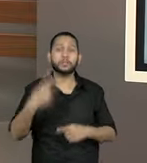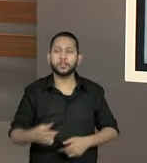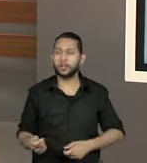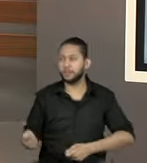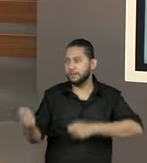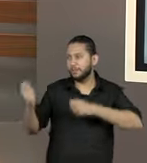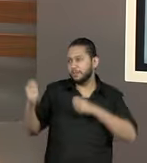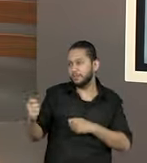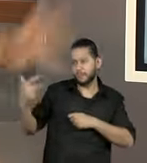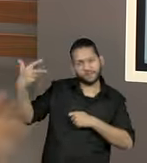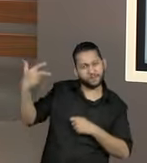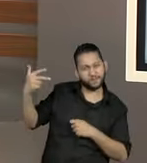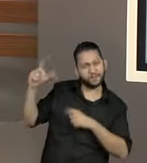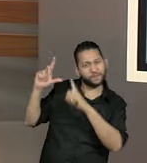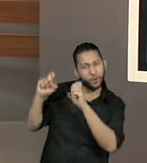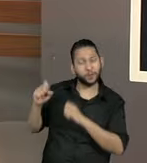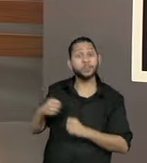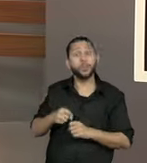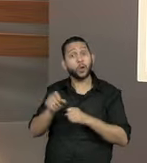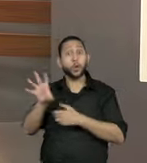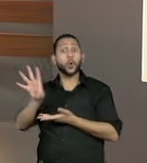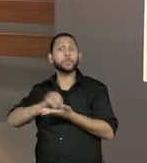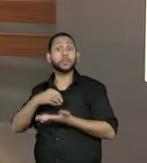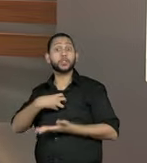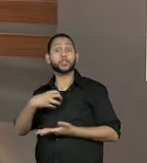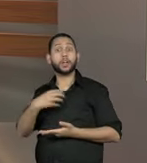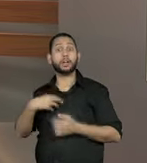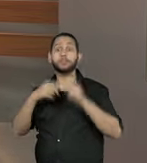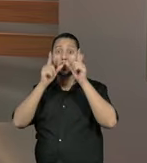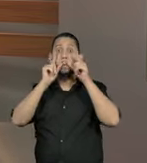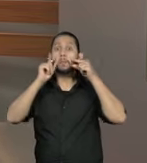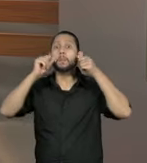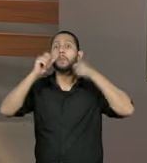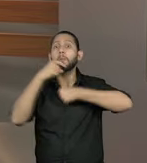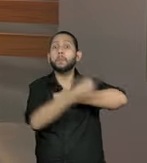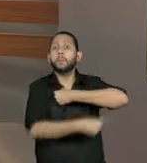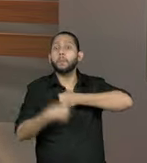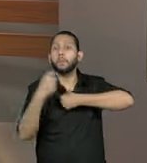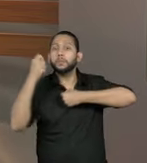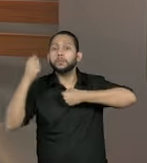de vento, imitando Dom Quixote, usa a criatividade e manda para